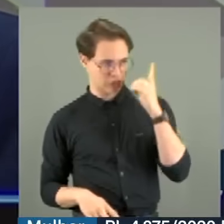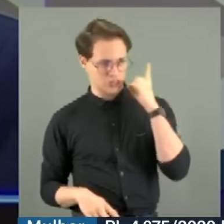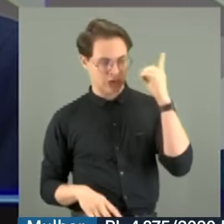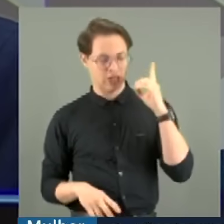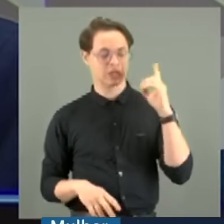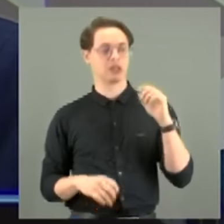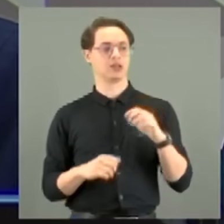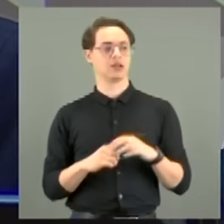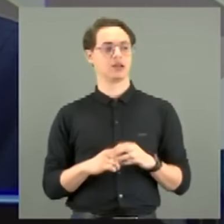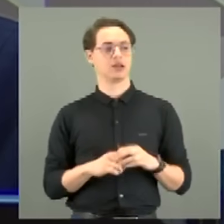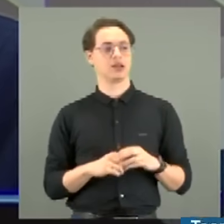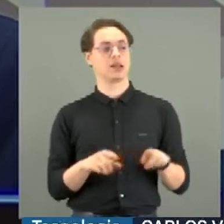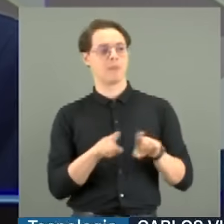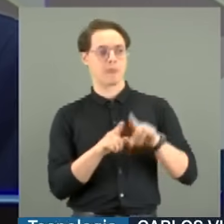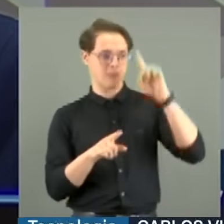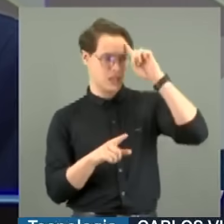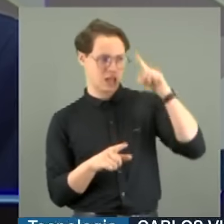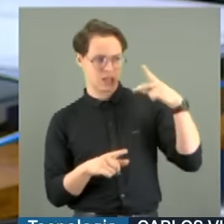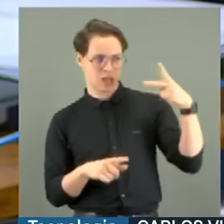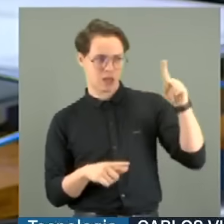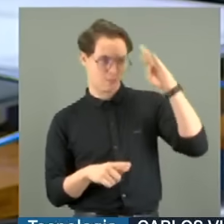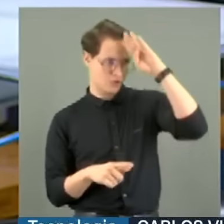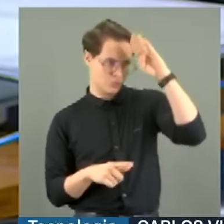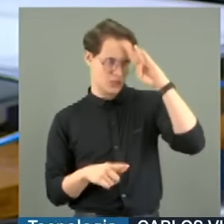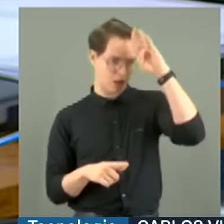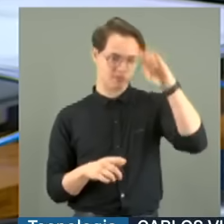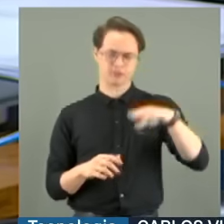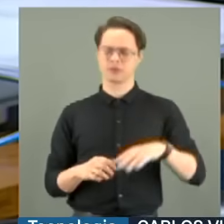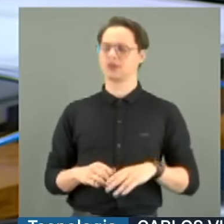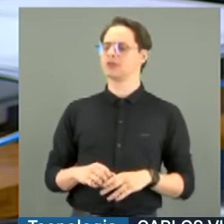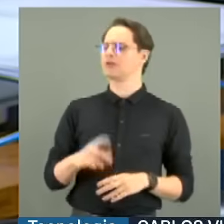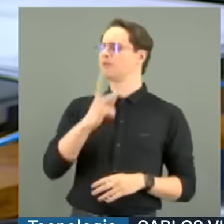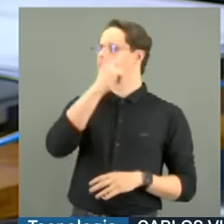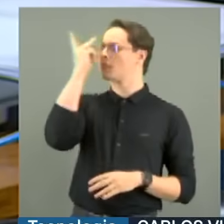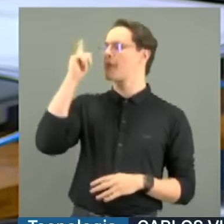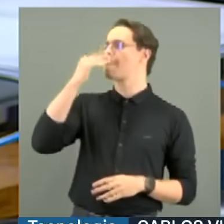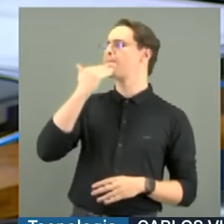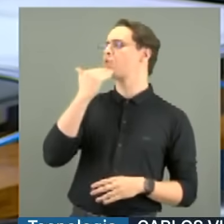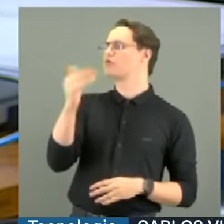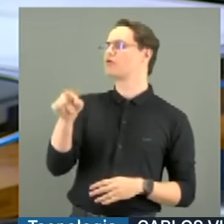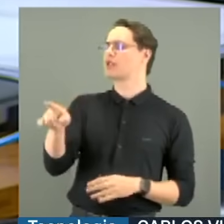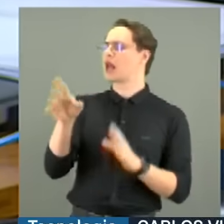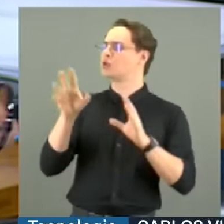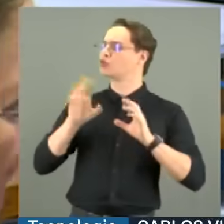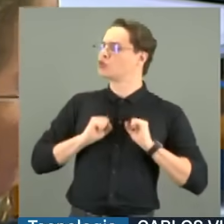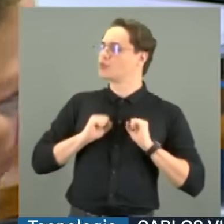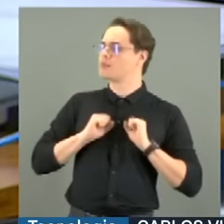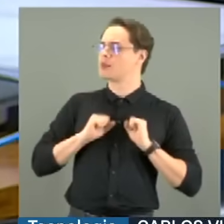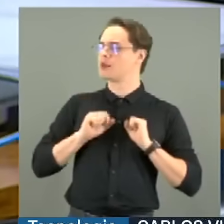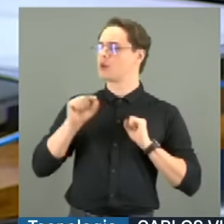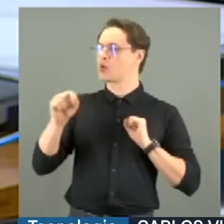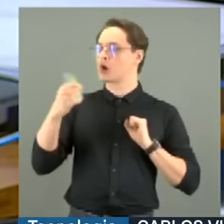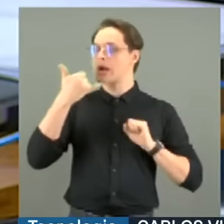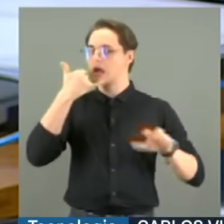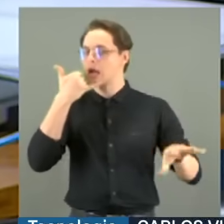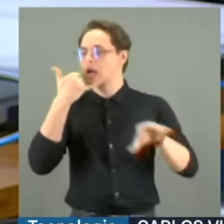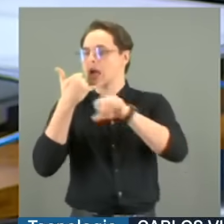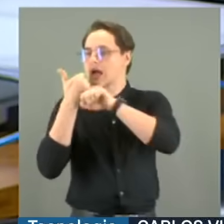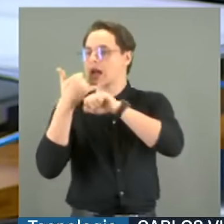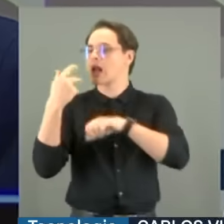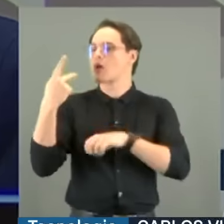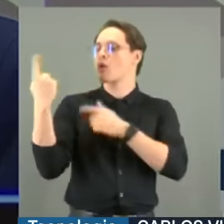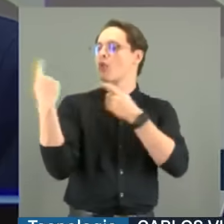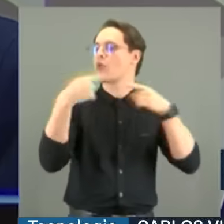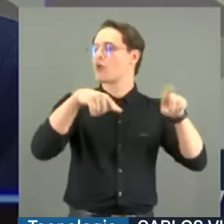do presidente Bolsonaro, do ex-presidente Bolsonaro. Quem pediu para o senhor assumir a autoria de um suposto grampo contra o ministro Alexandre